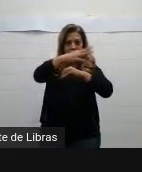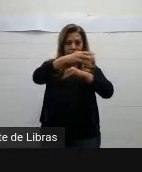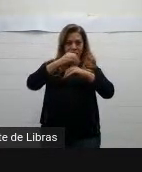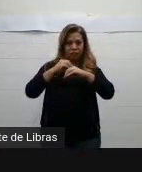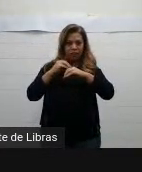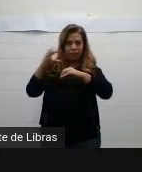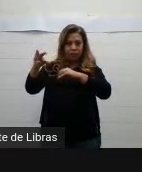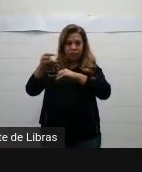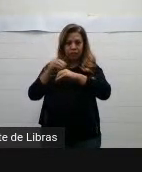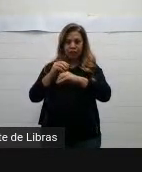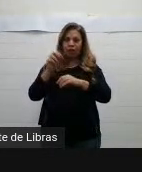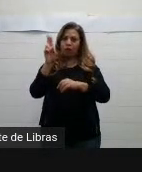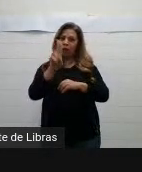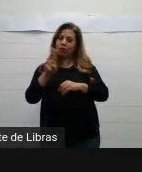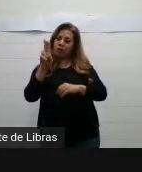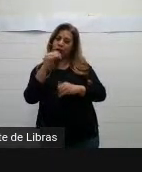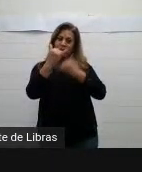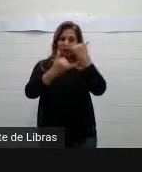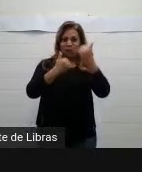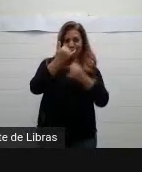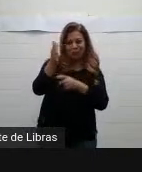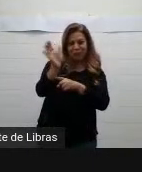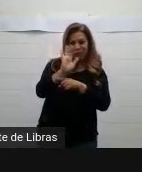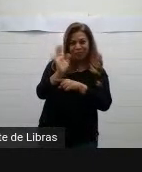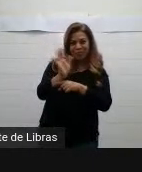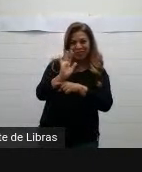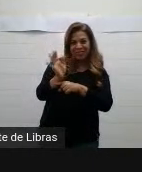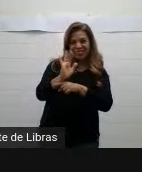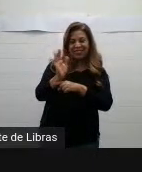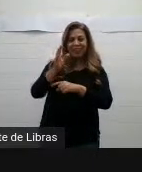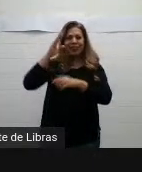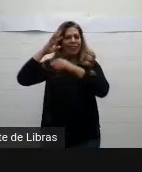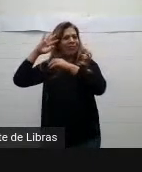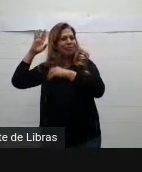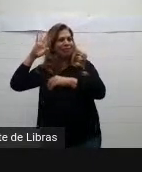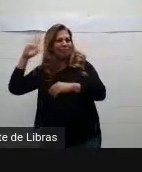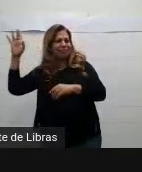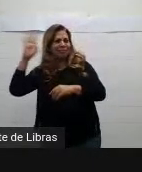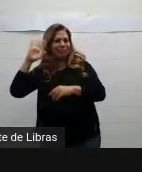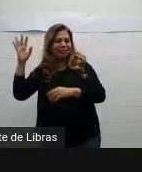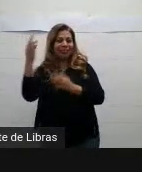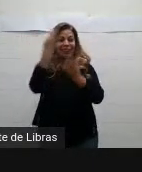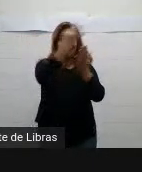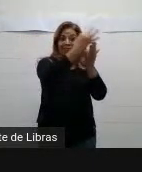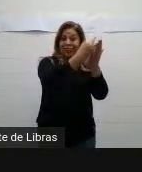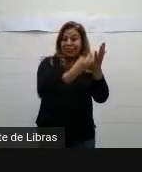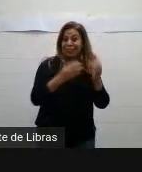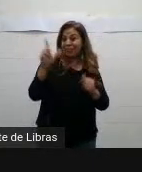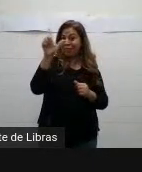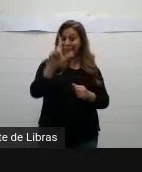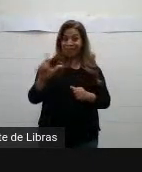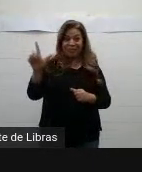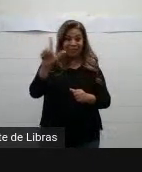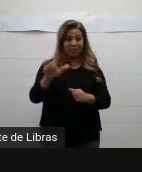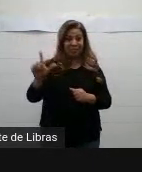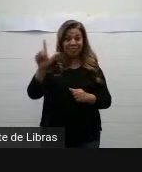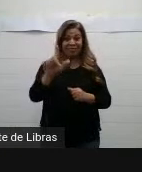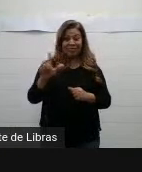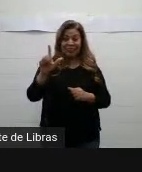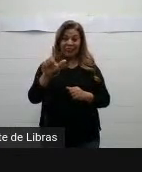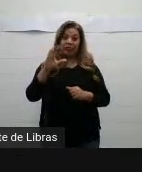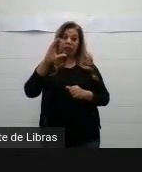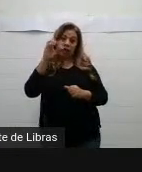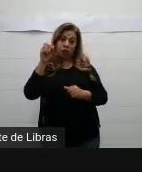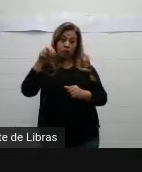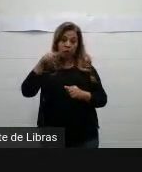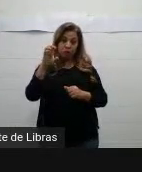utilizou dinâmicas, a gente utilizou filmes, a gente utilizou reflexões, a gente utilizou textos literários, né, da Conceição Evaristo,